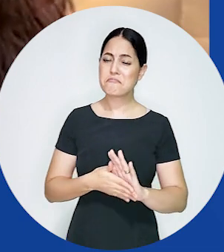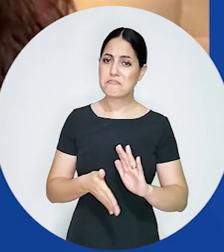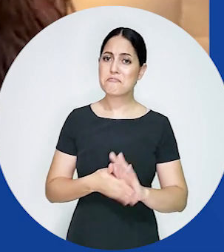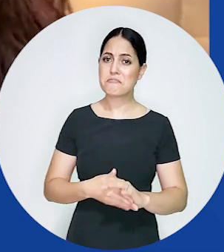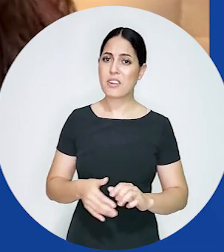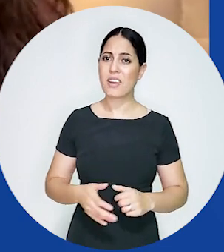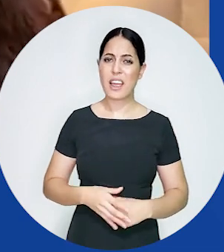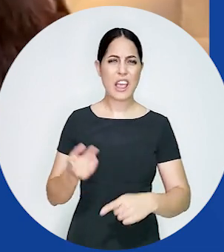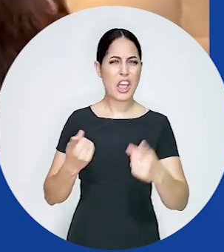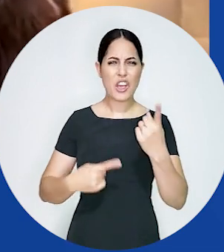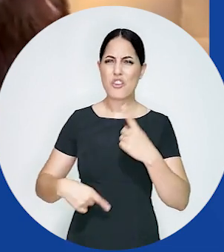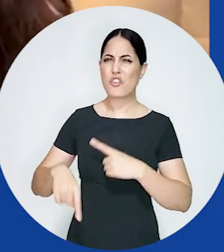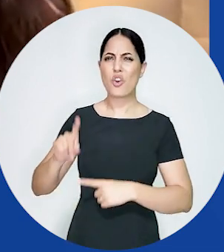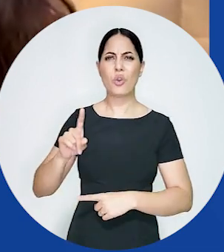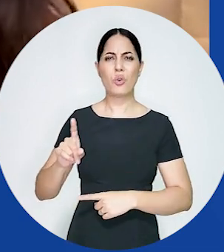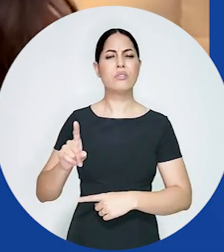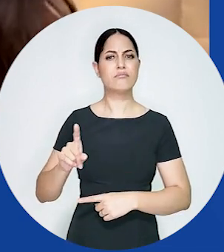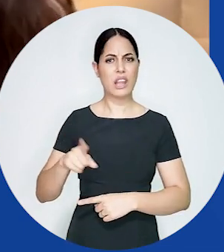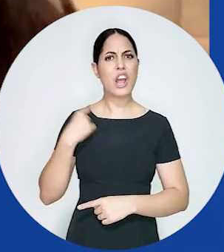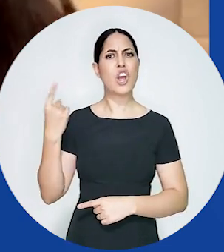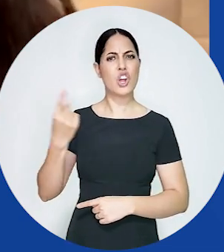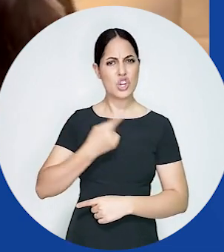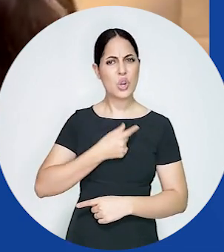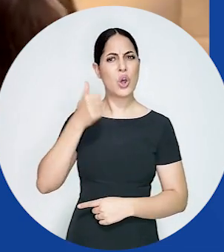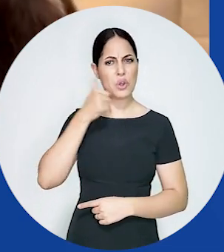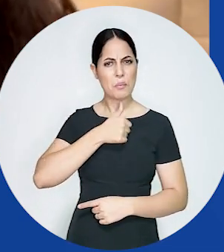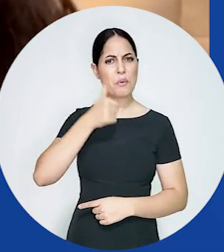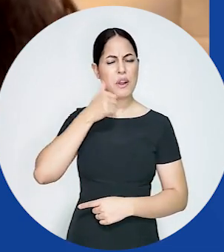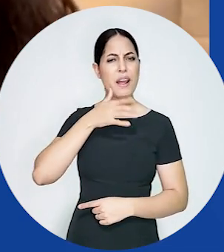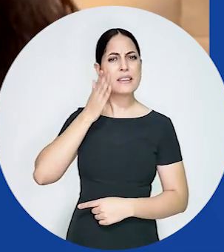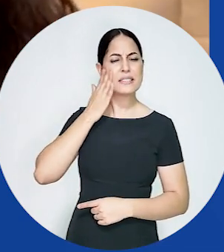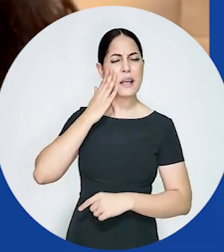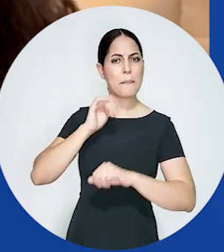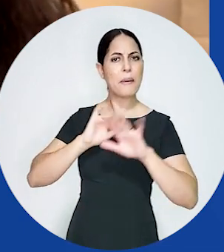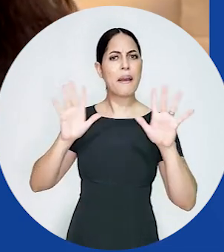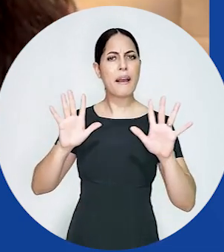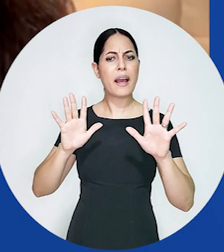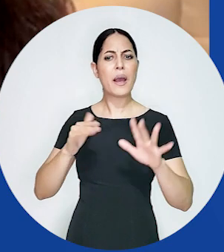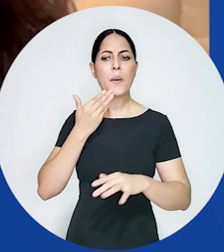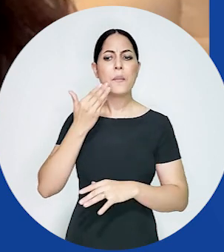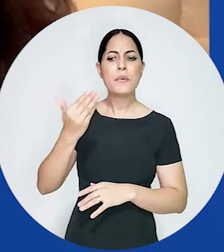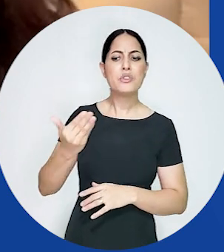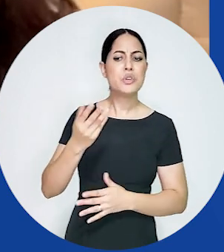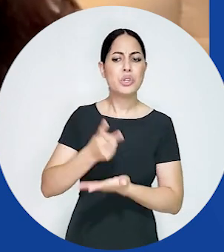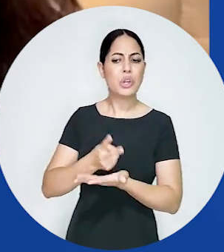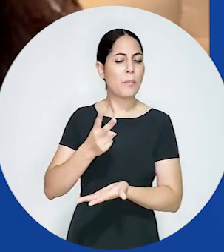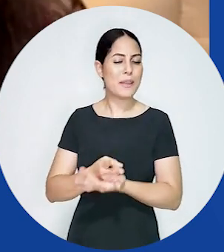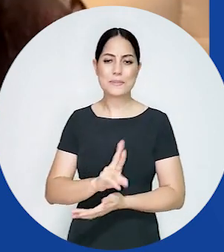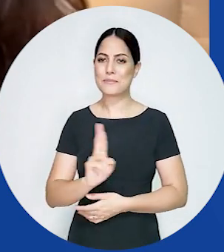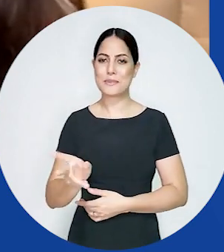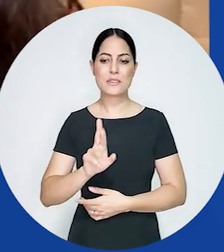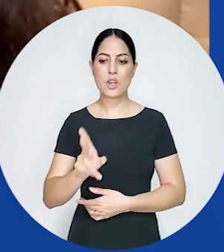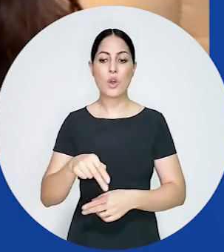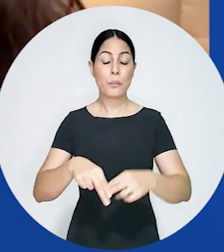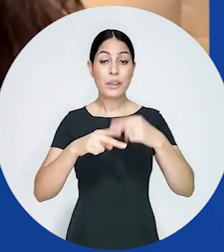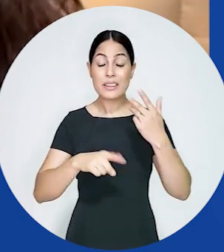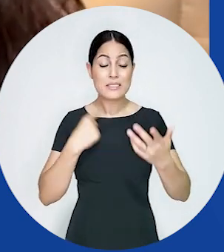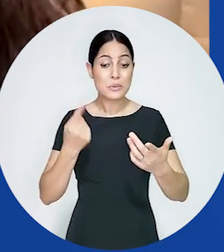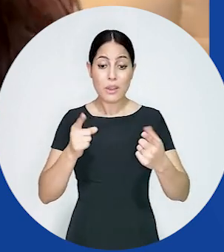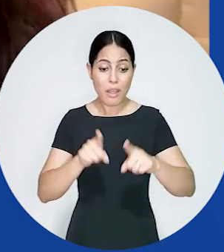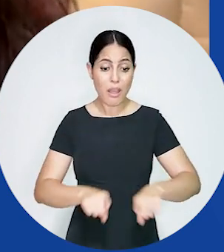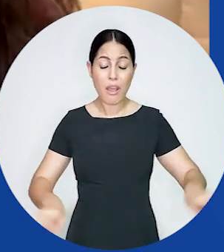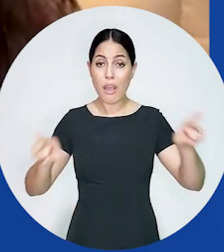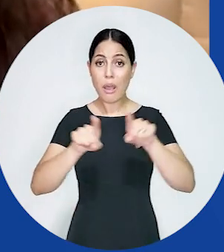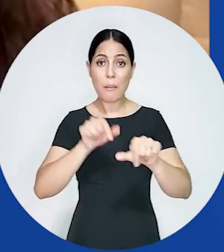fazendo isso. Por isso que eu estou falando, evolui. Então agora as mulheres têm que saber que aquele pedido nosso não é mais o mesmo